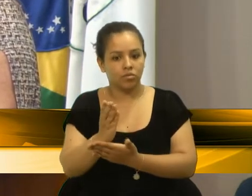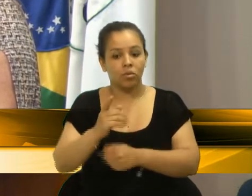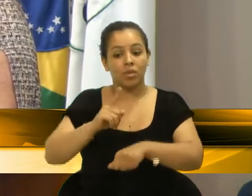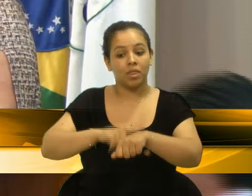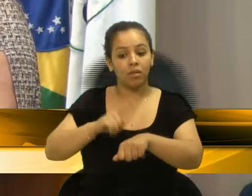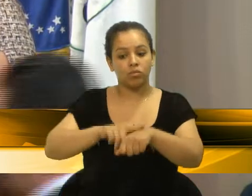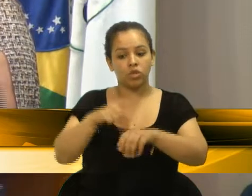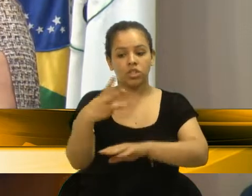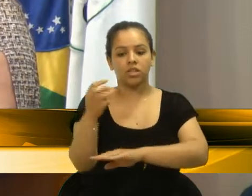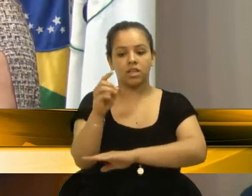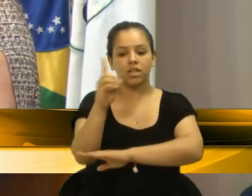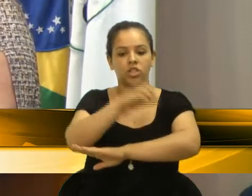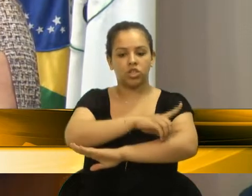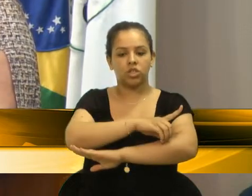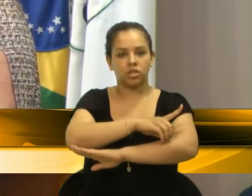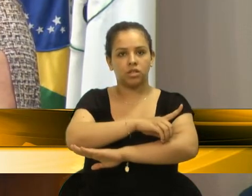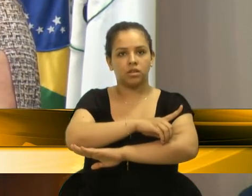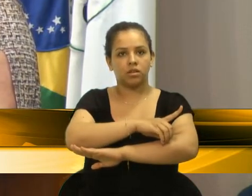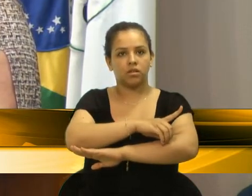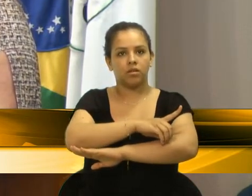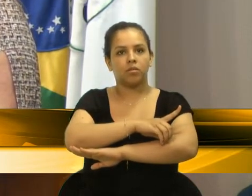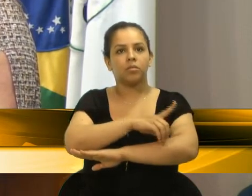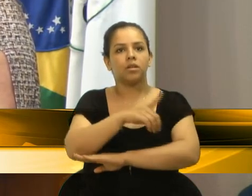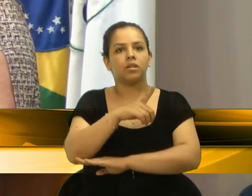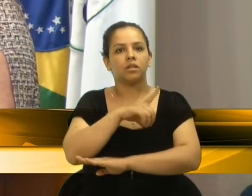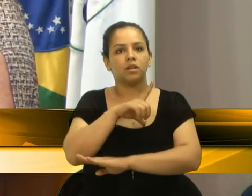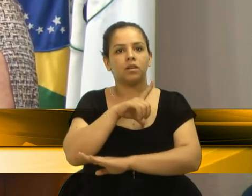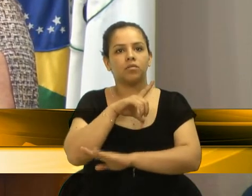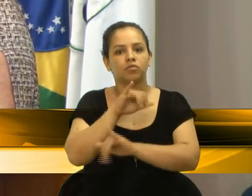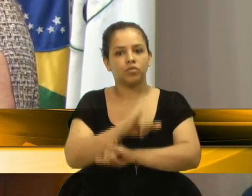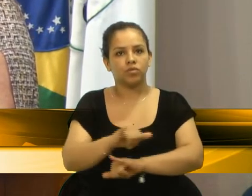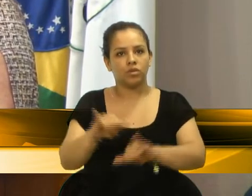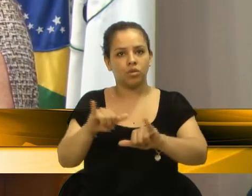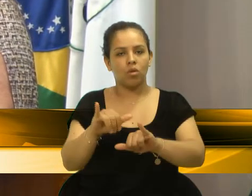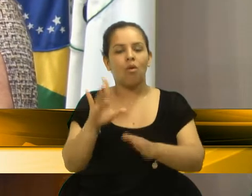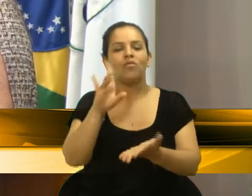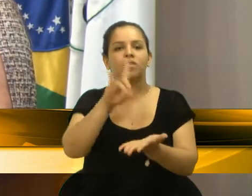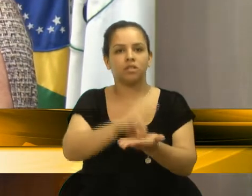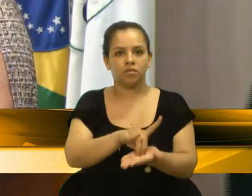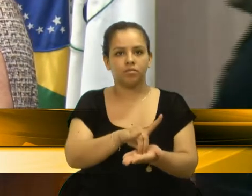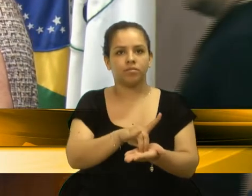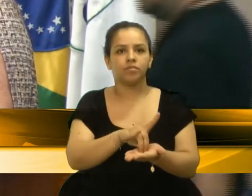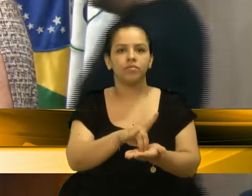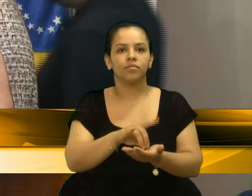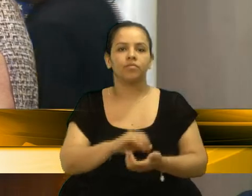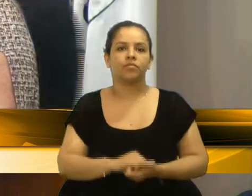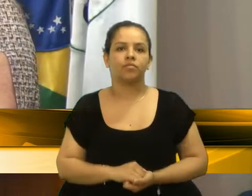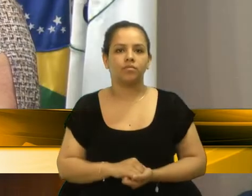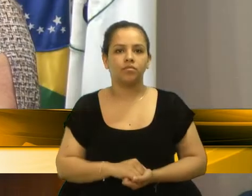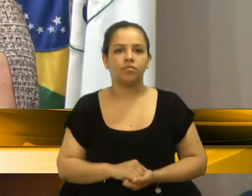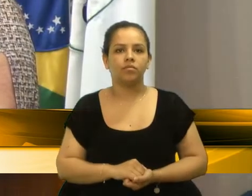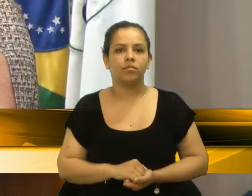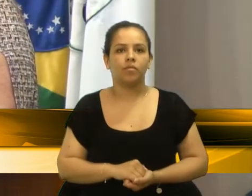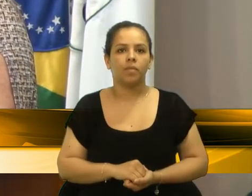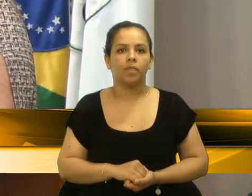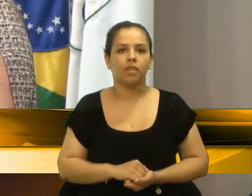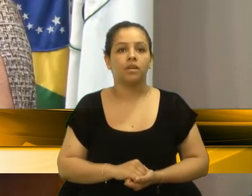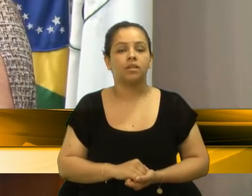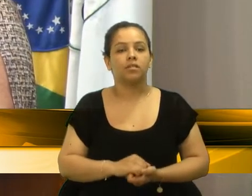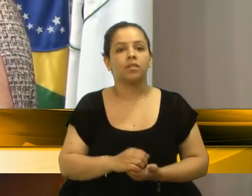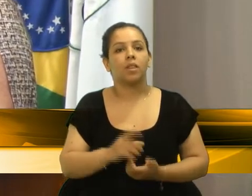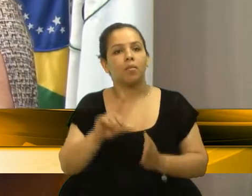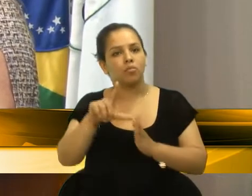30 dias para que seja dada publicidade oficial, sendo que, decorrido o